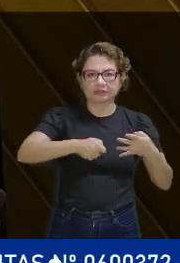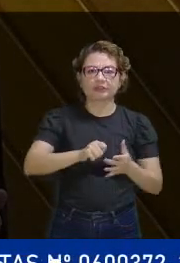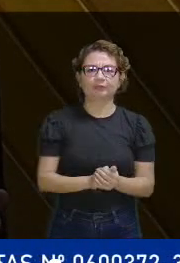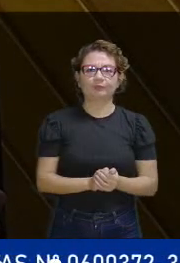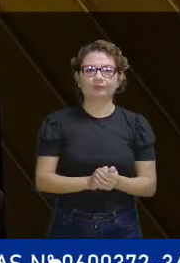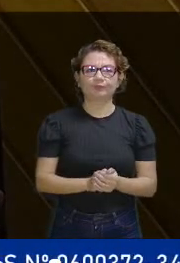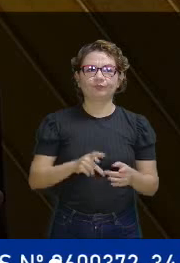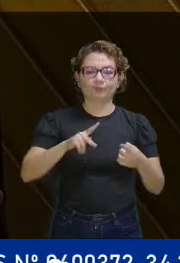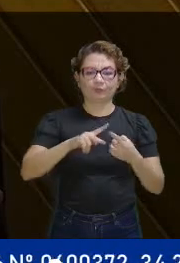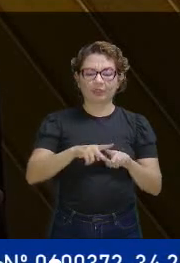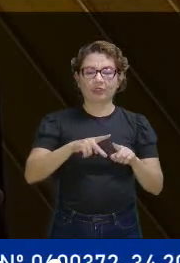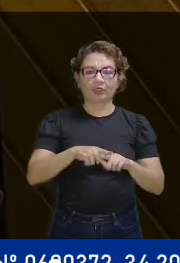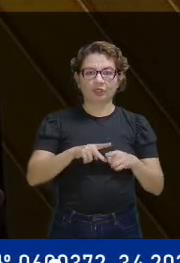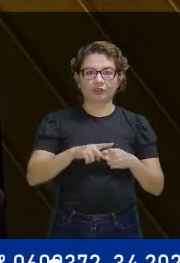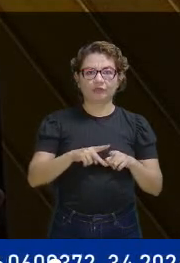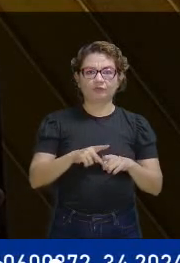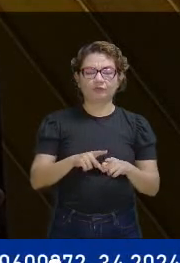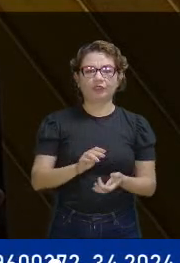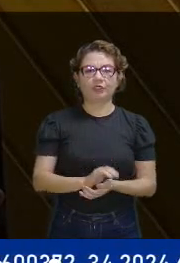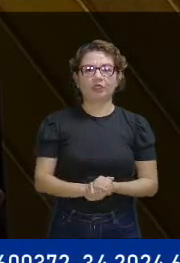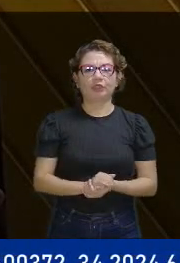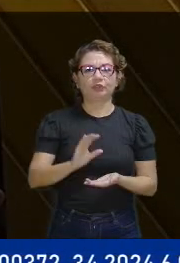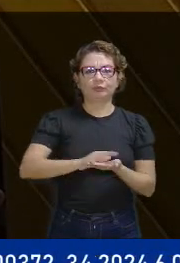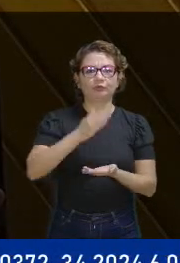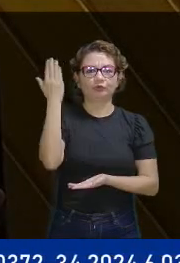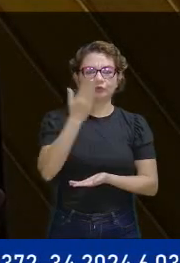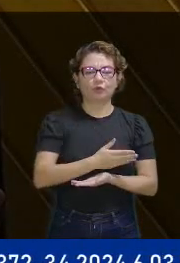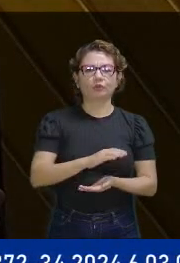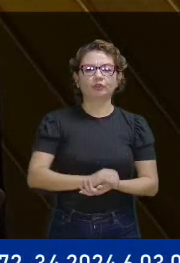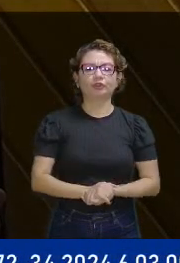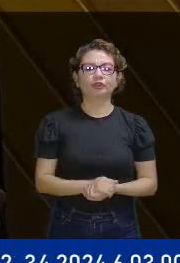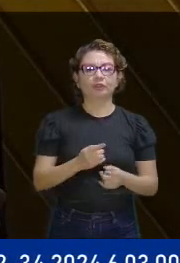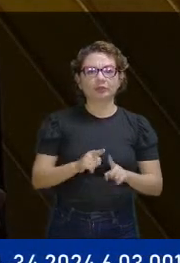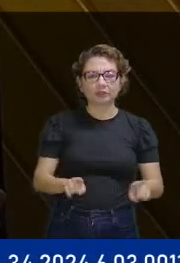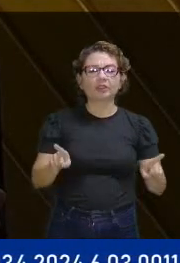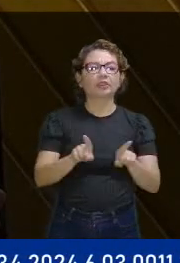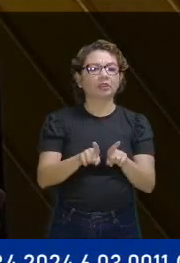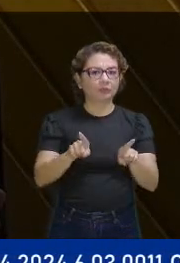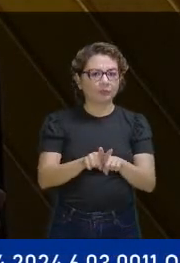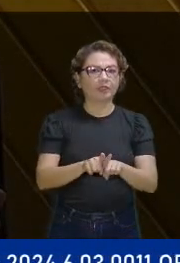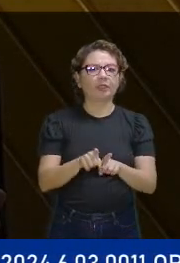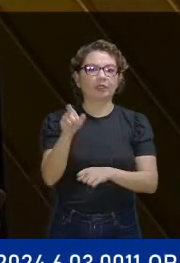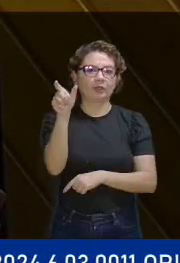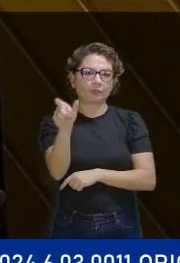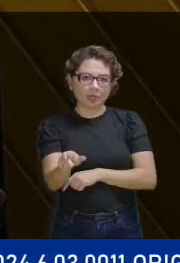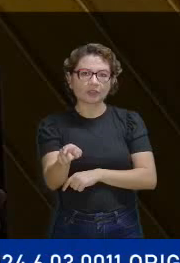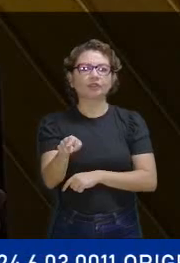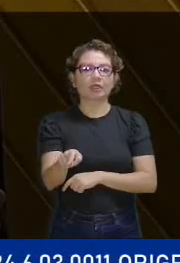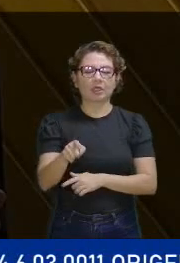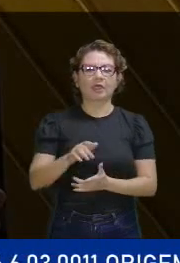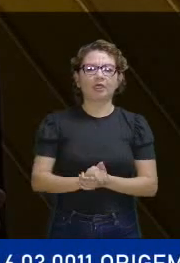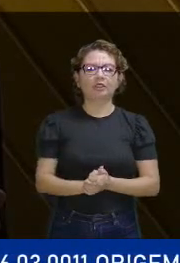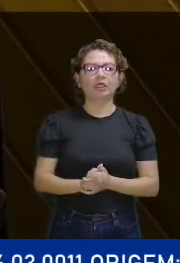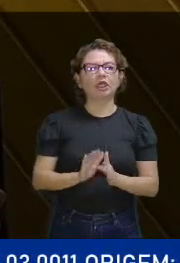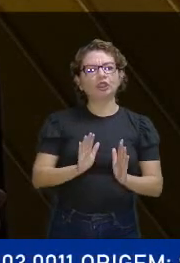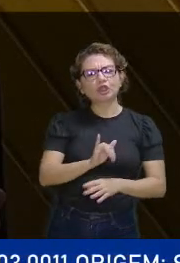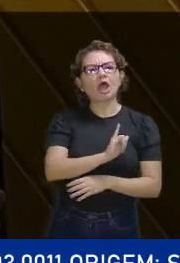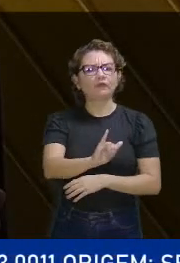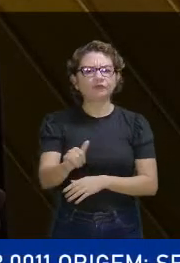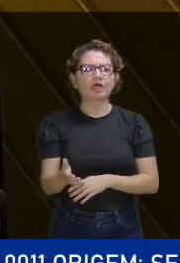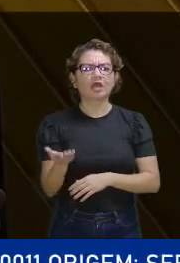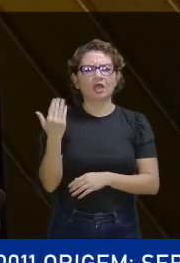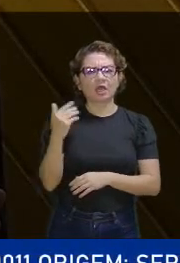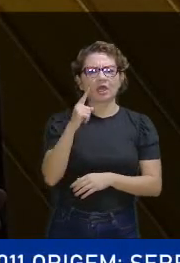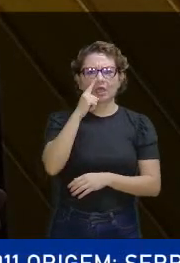contas retificadora, cuja análise ora pretende vir realizada. Constata-se que a parte foi devidamente intimada para sanar